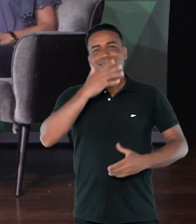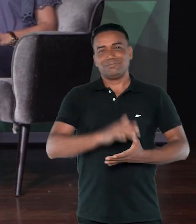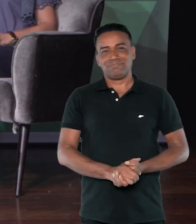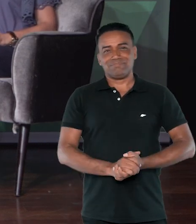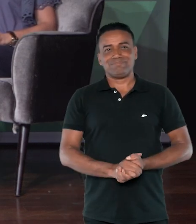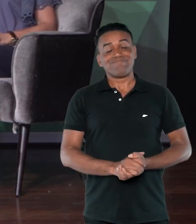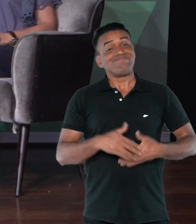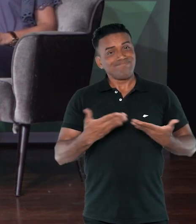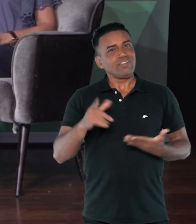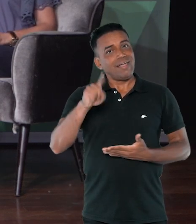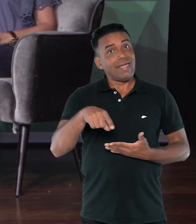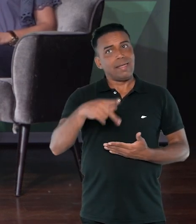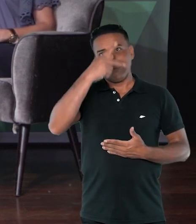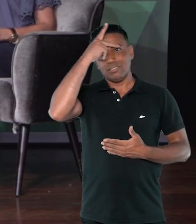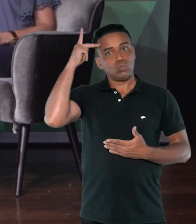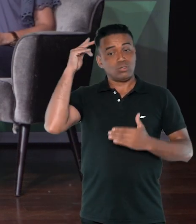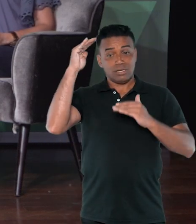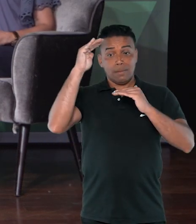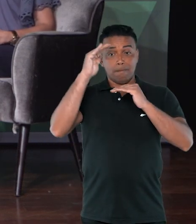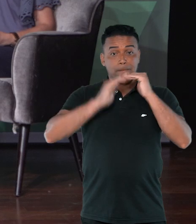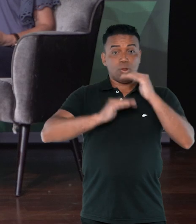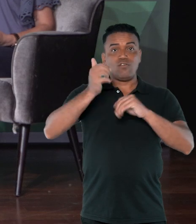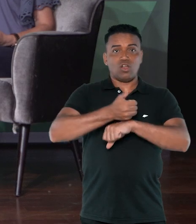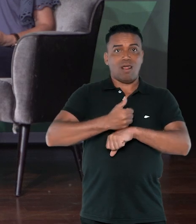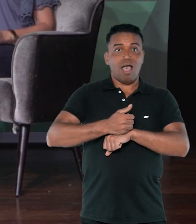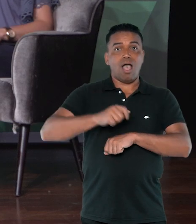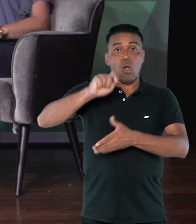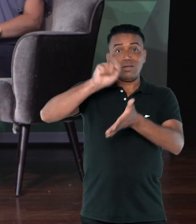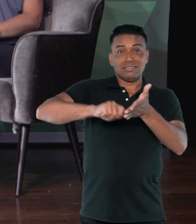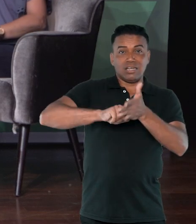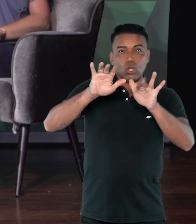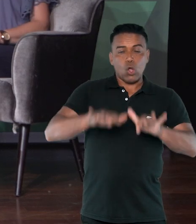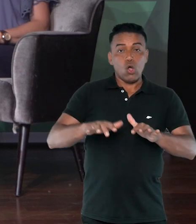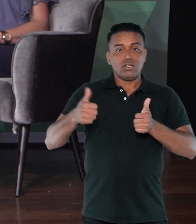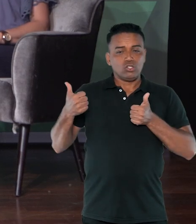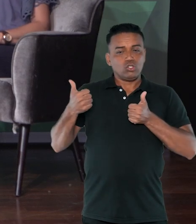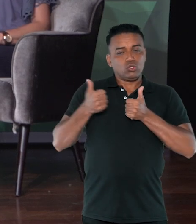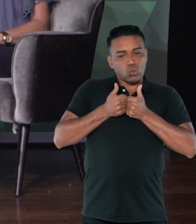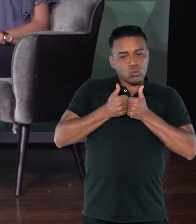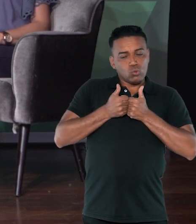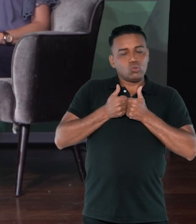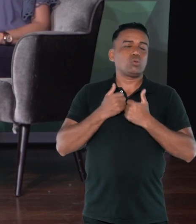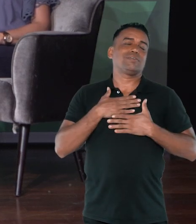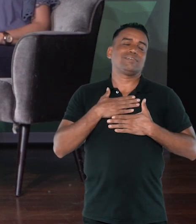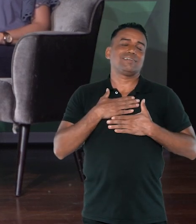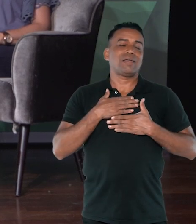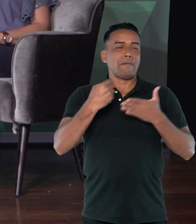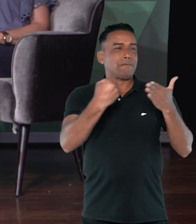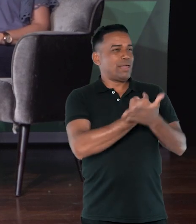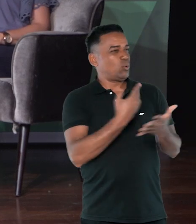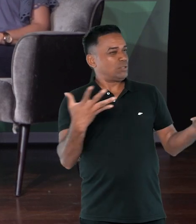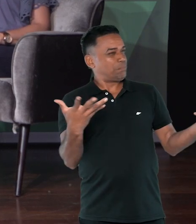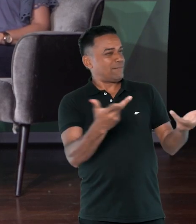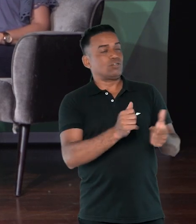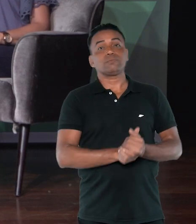né? O convite que você fez para a Cris Guerra escrever? Para a Cris Guerra, né? Cris que é uma